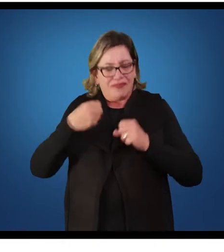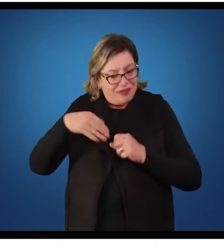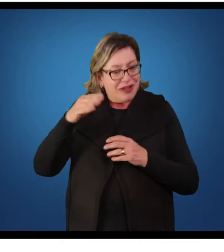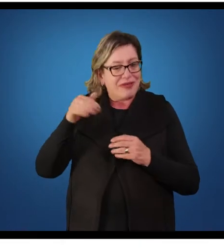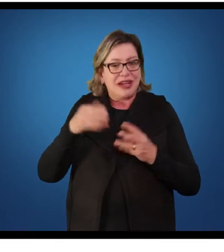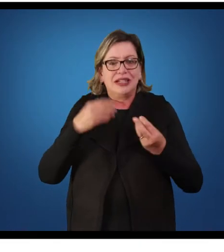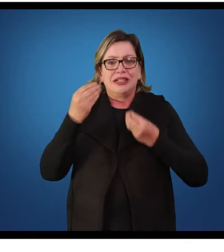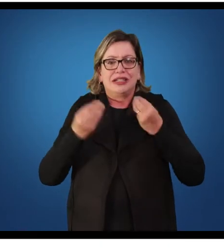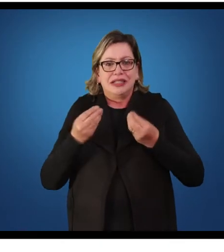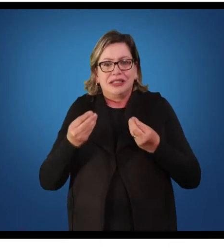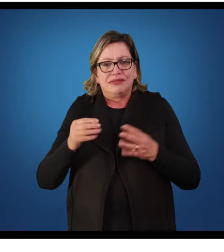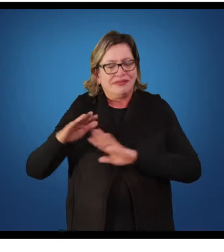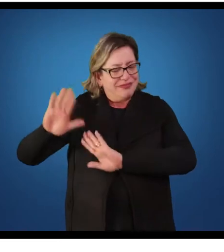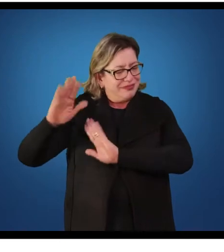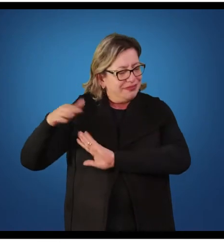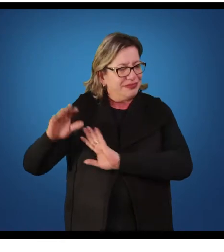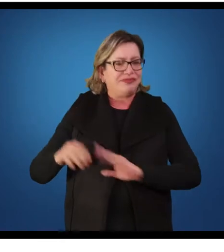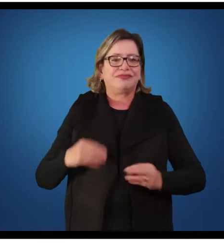vai,